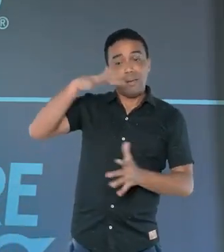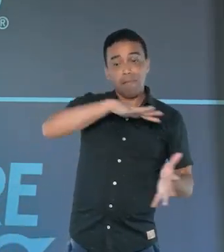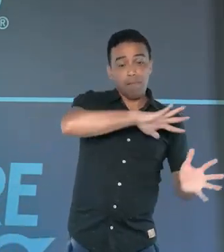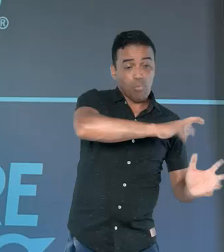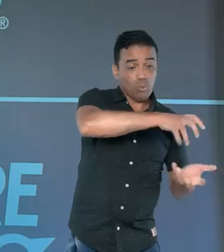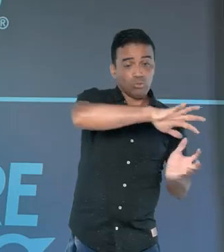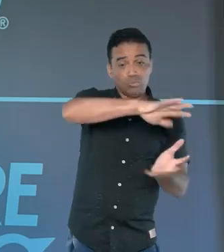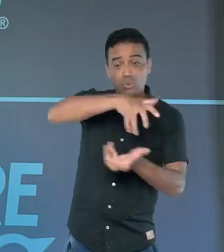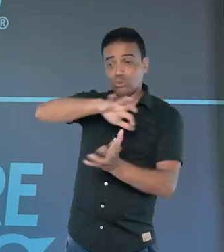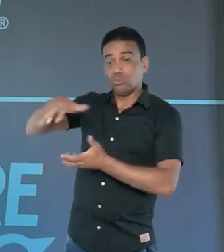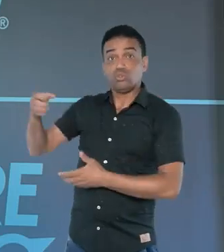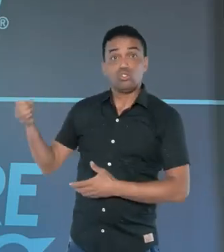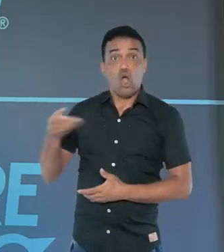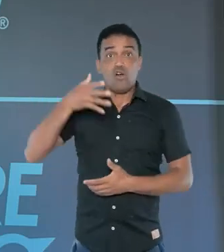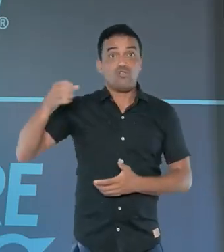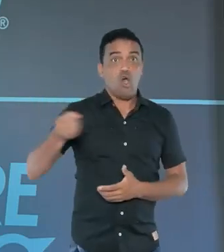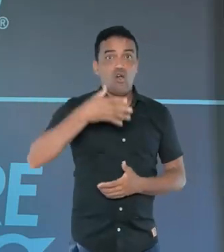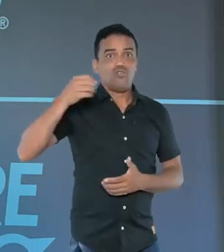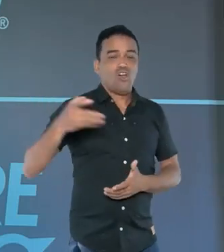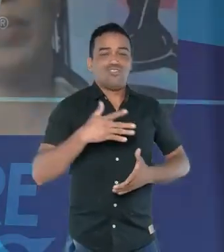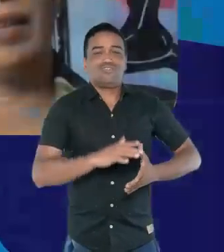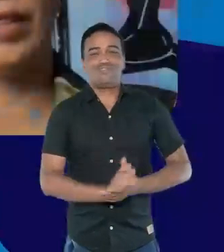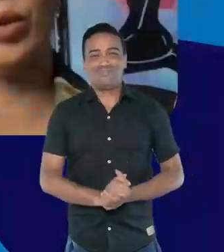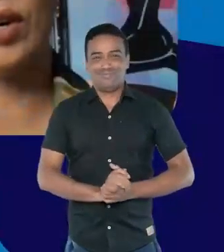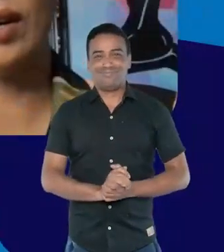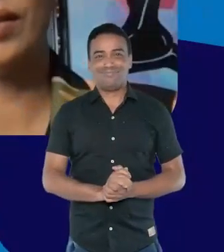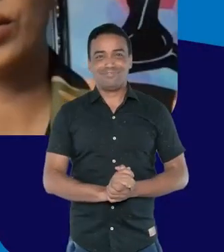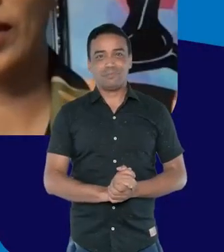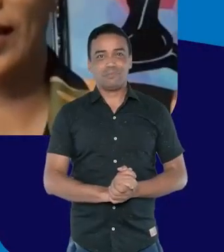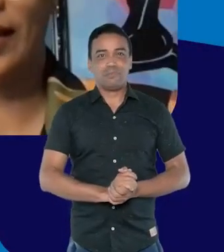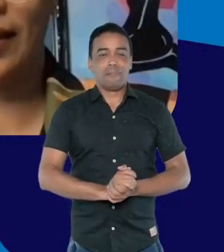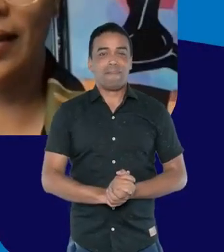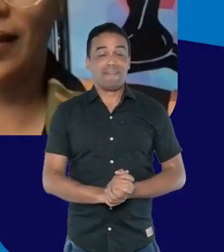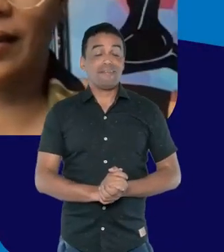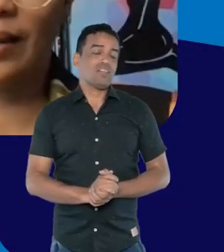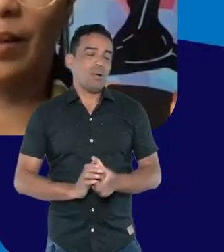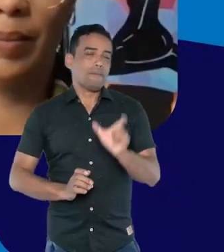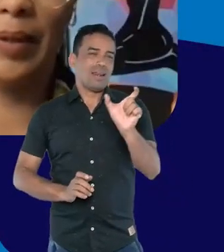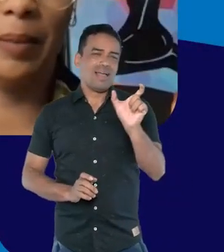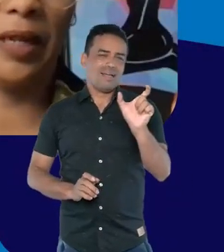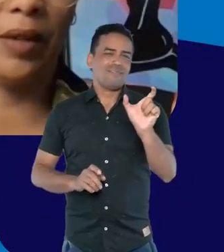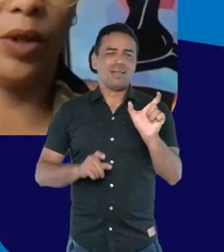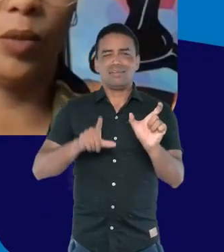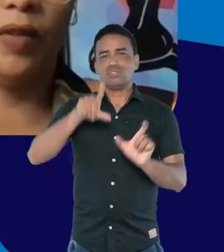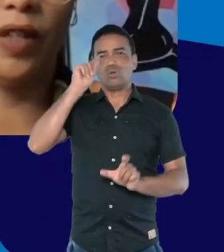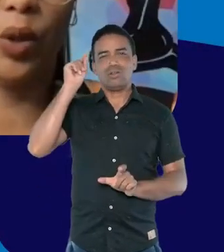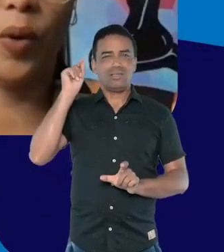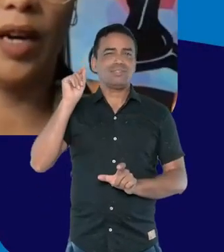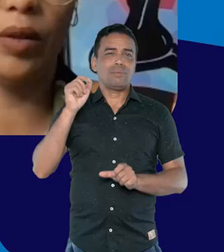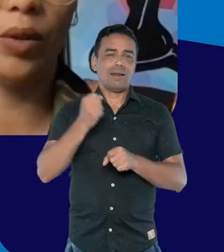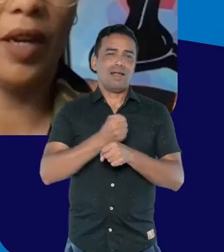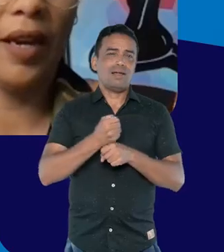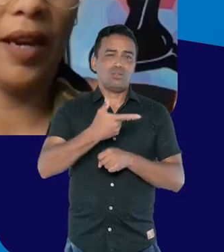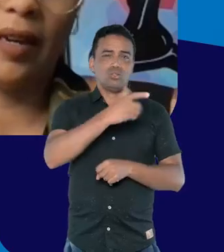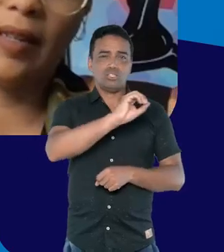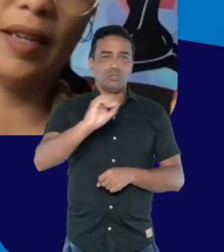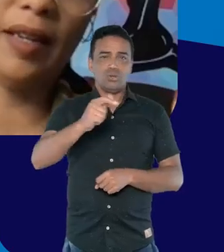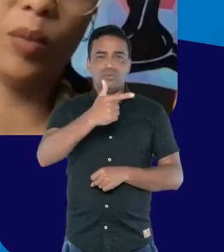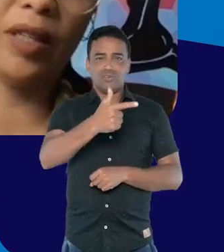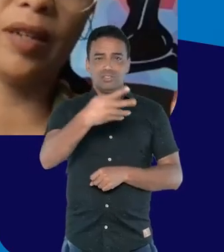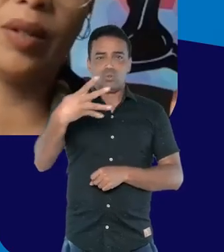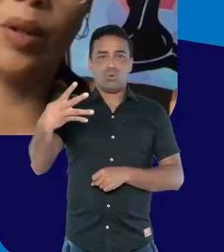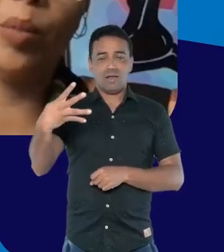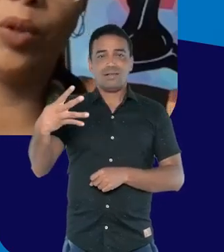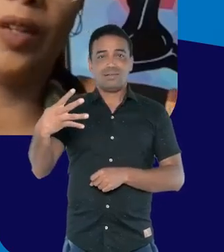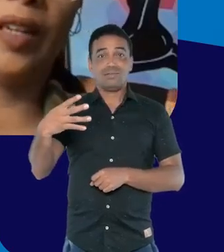possíveis, novas realidades possíveis. A palavra do ano escolhida para 2024, que